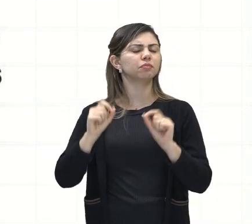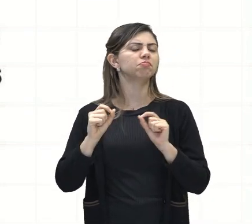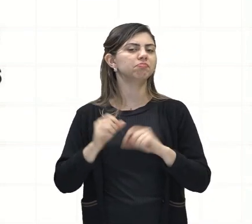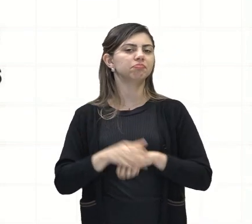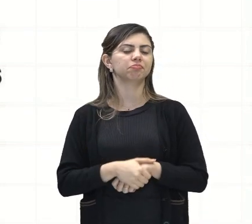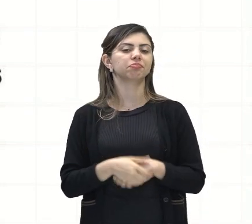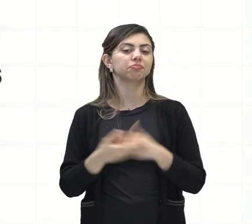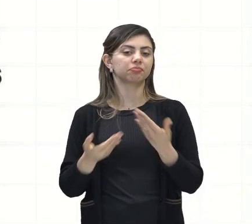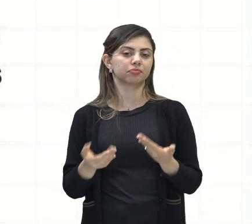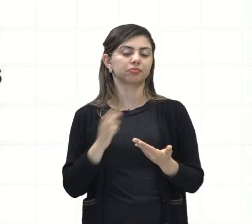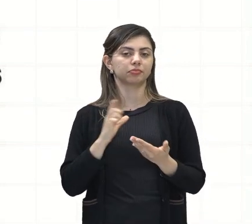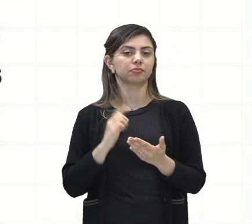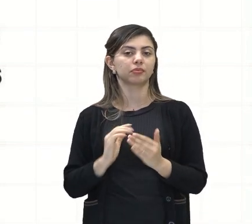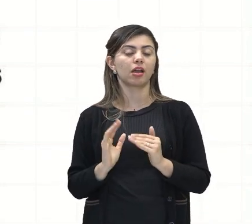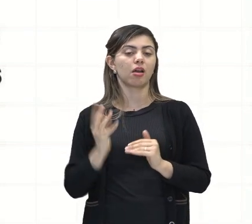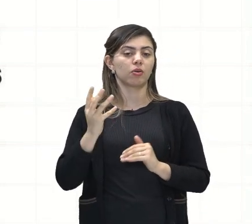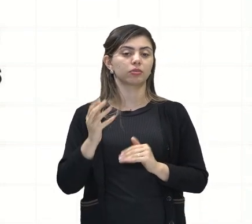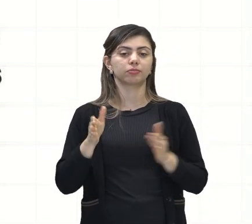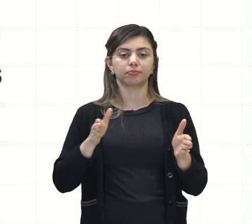que vai ocorrer entre